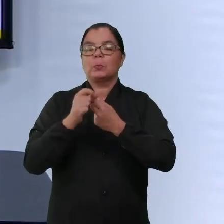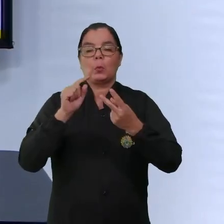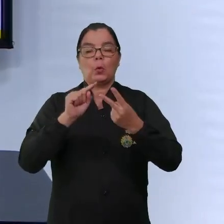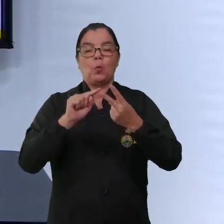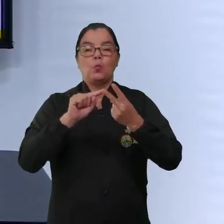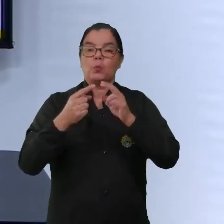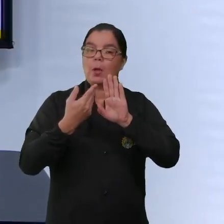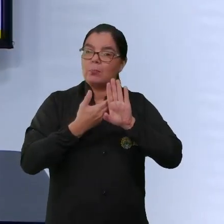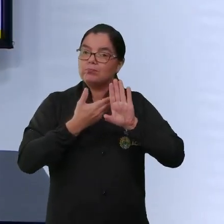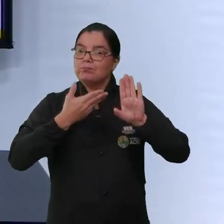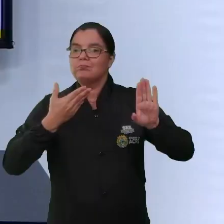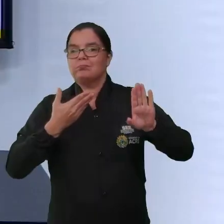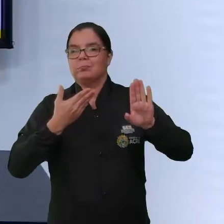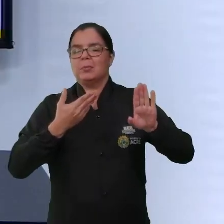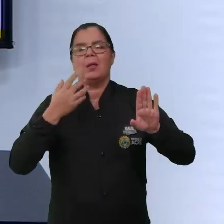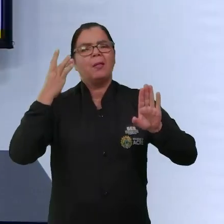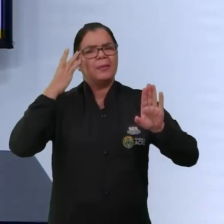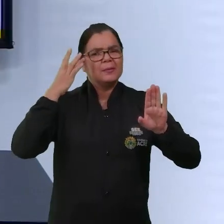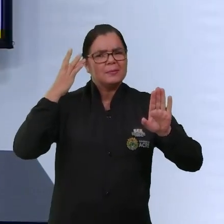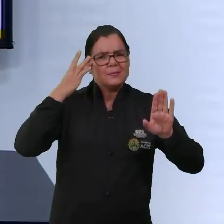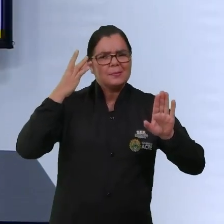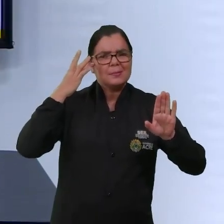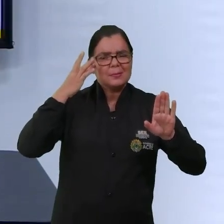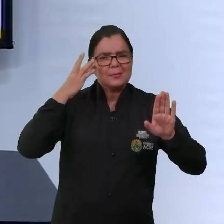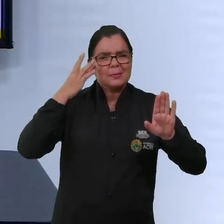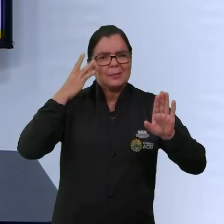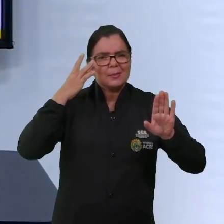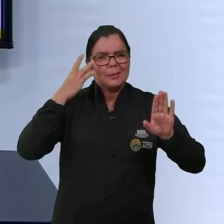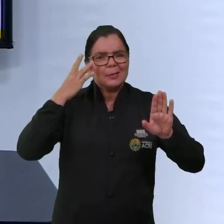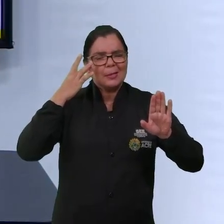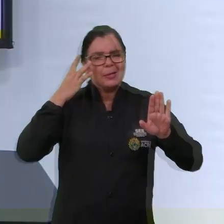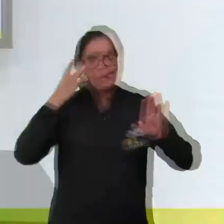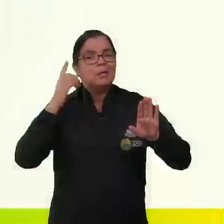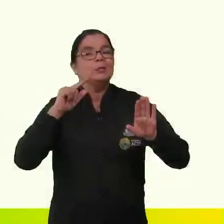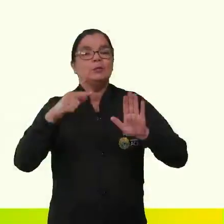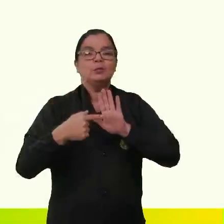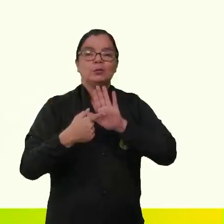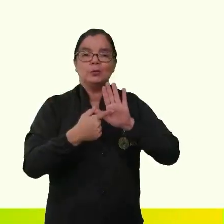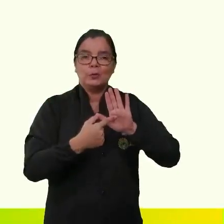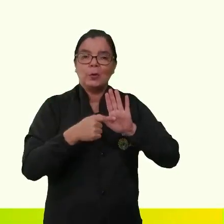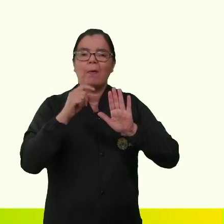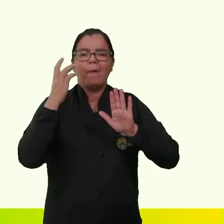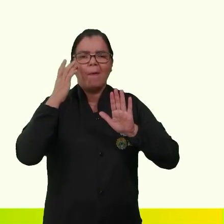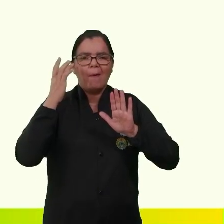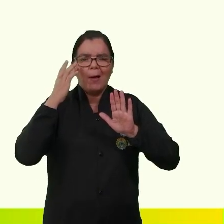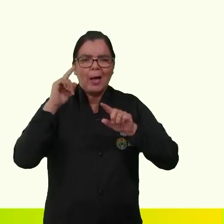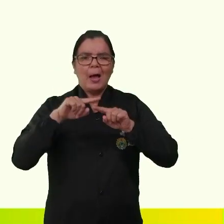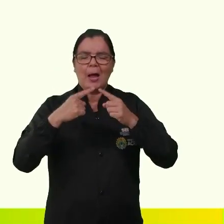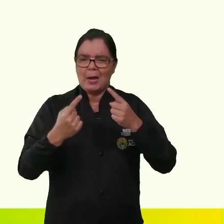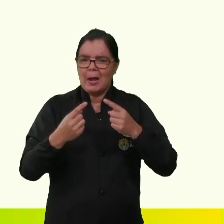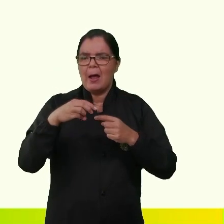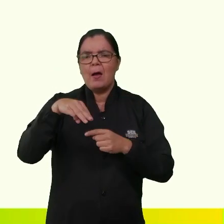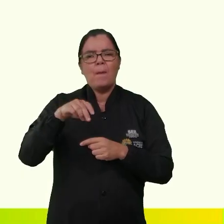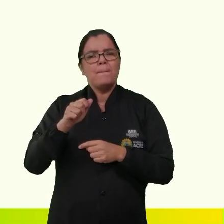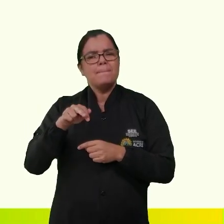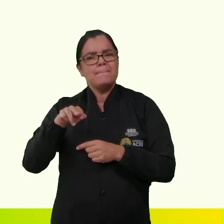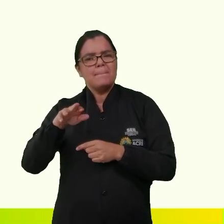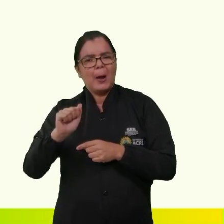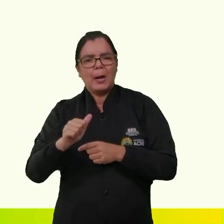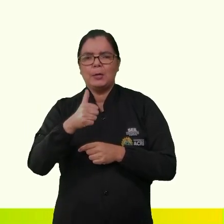se distancia. Será que, olha só de quem é essa obra que aparece aí na tela para vocês. Será que Mário de Andrade,